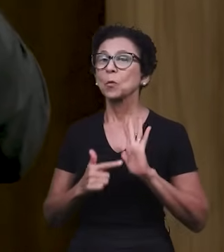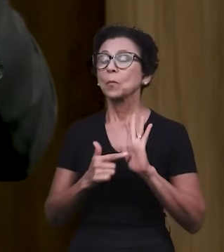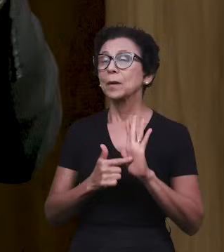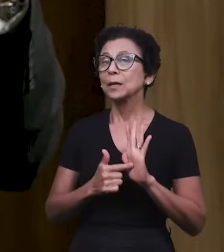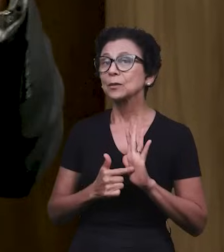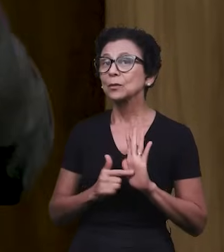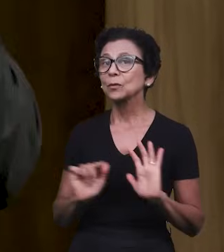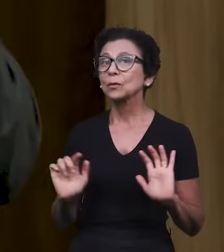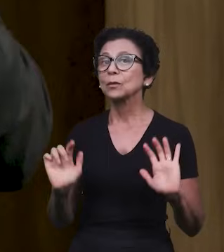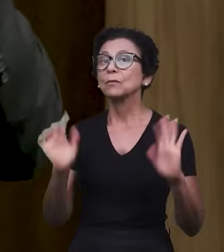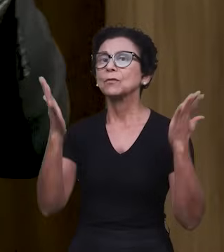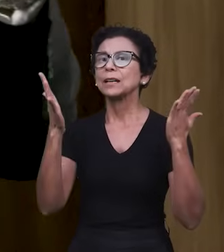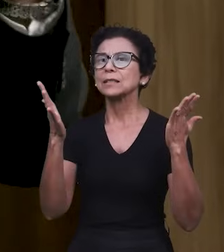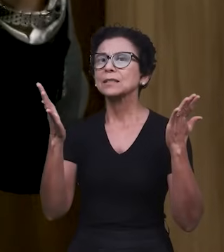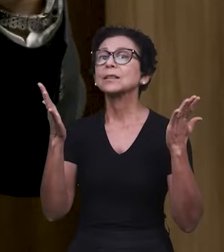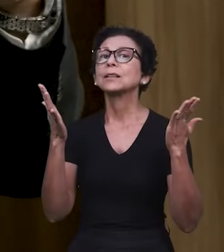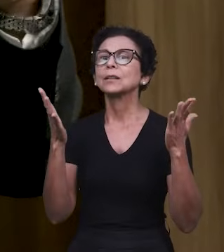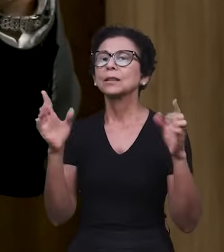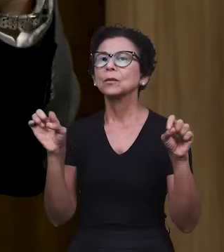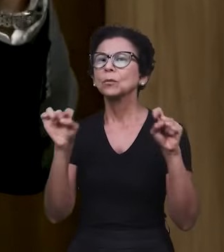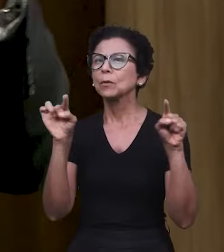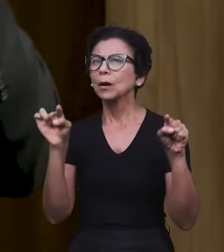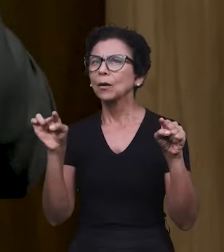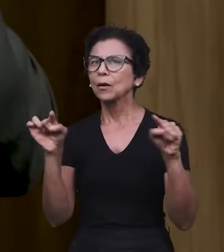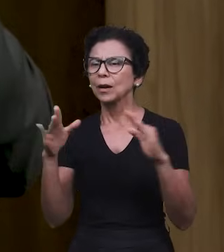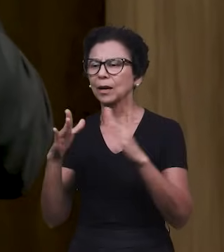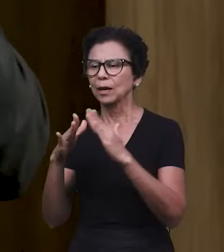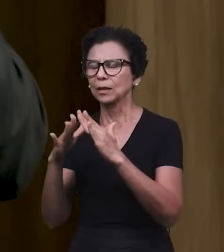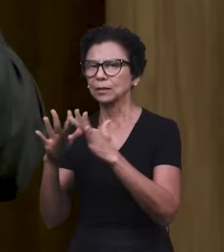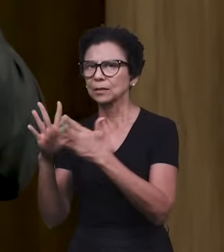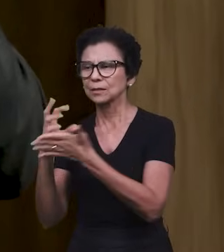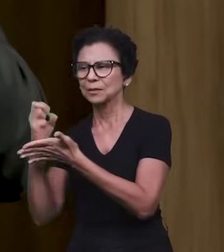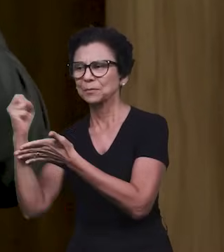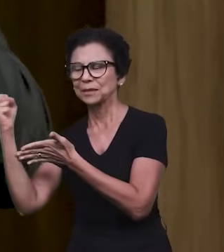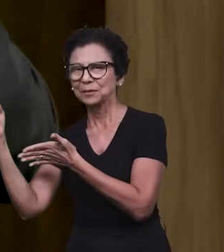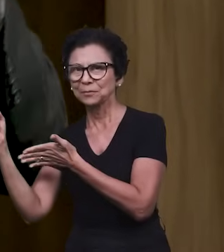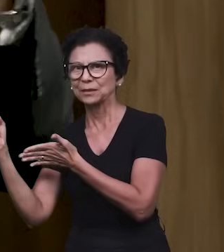é o arrebatamento. Para a igreja é uma festa. Uhum. Né? A igreja